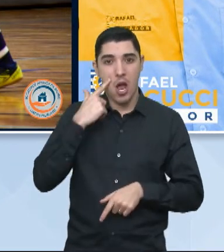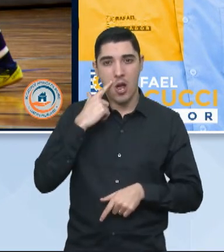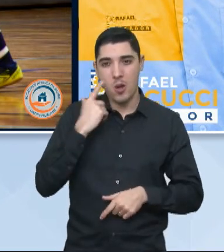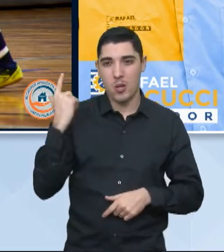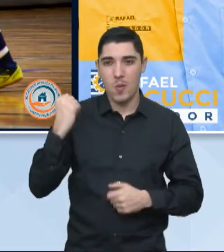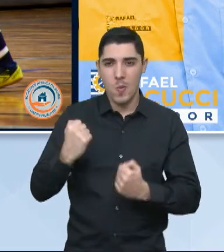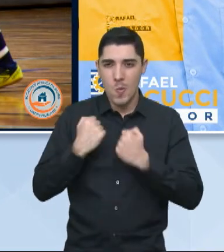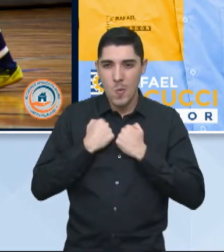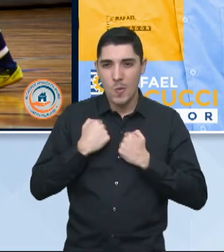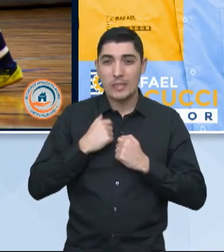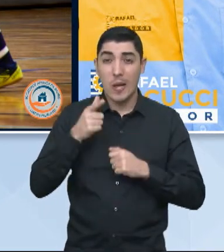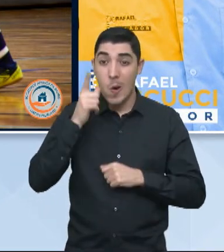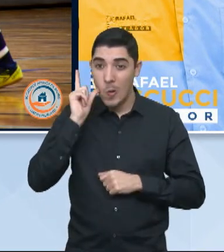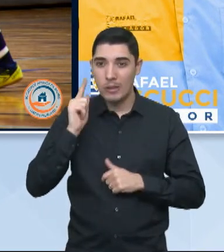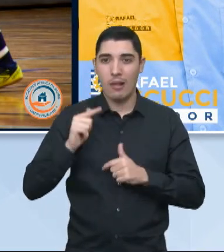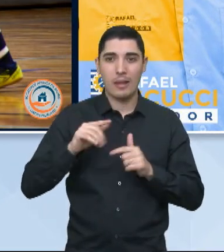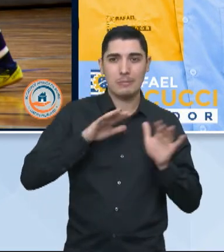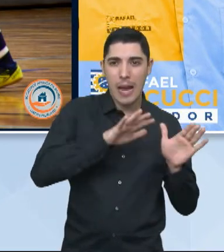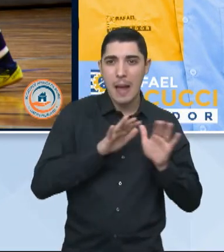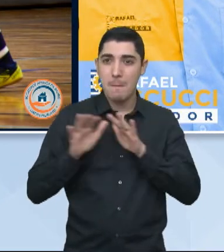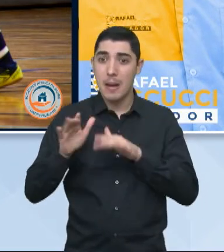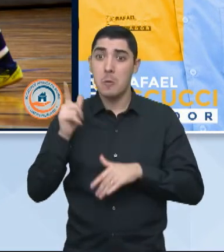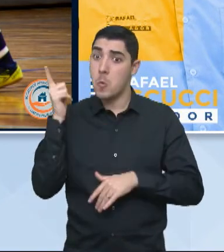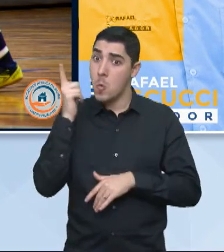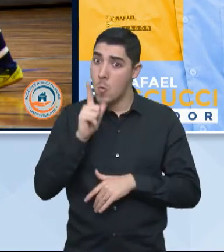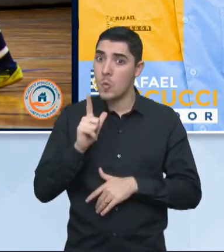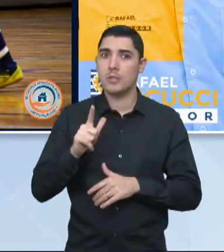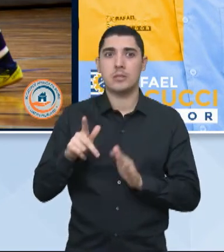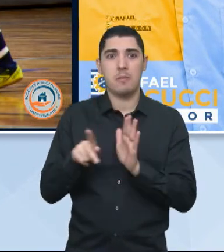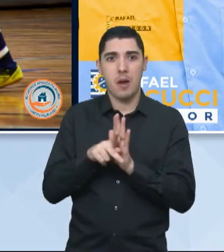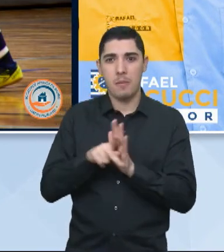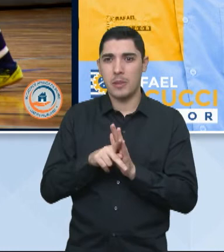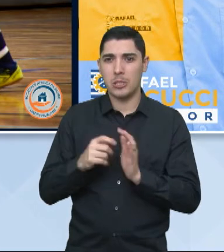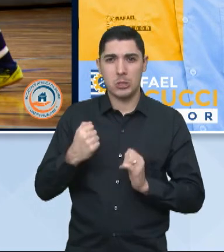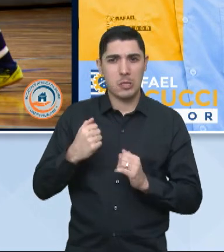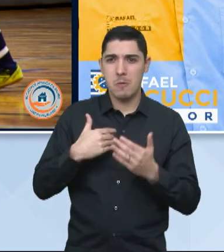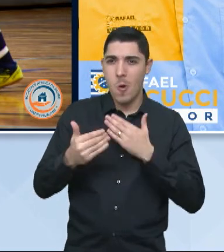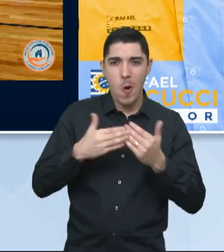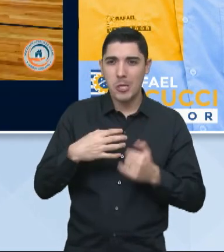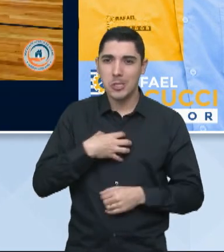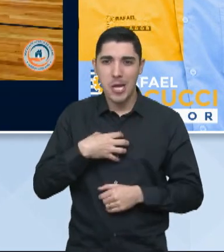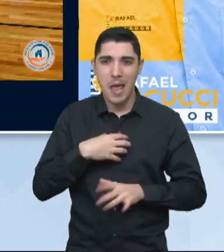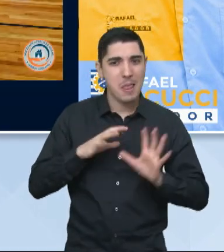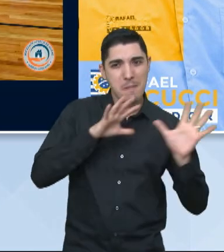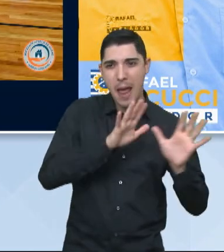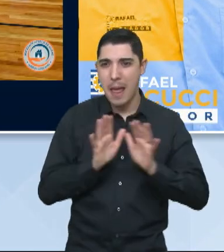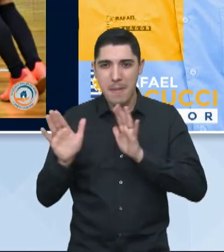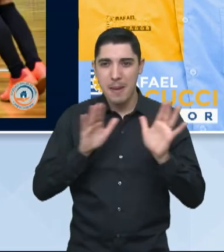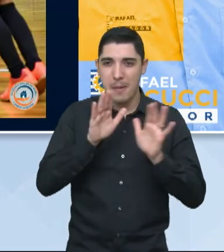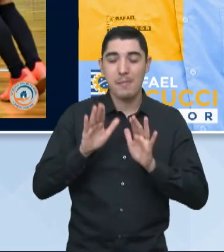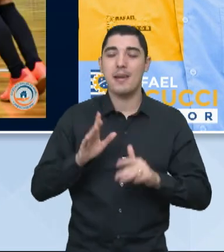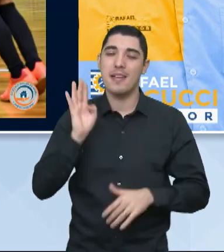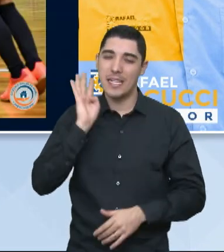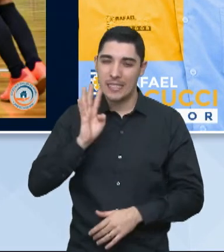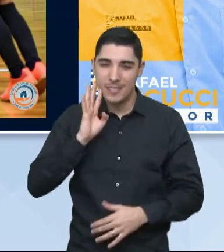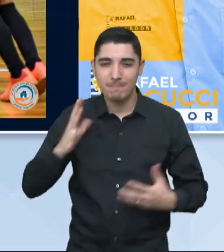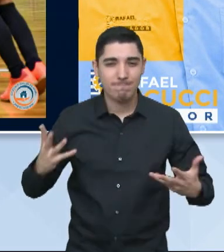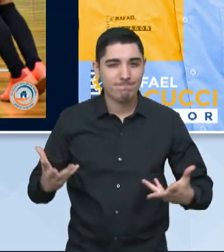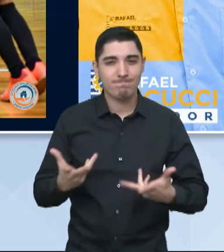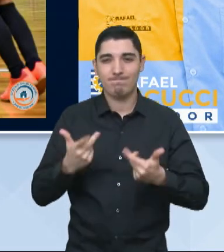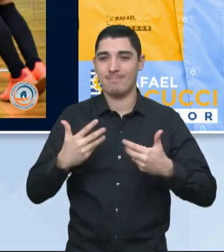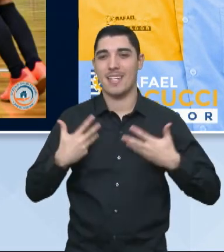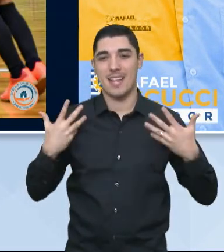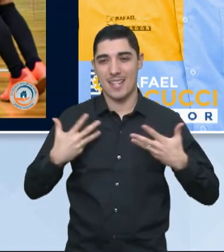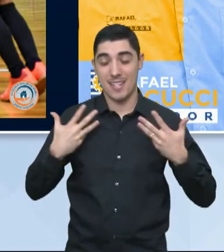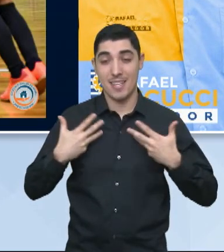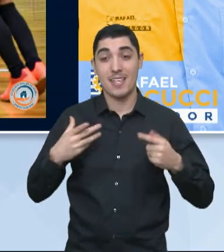lá teve trabalho ontem. O rapazinho pegava a bola de todo quanto é jeito. Uma alegria a gente estar lá no Teatrão e